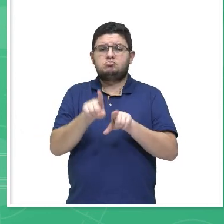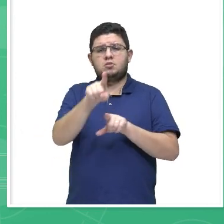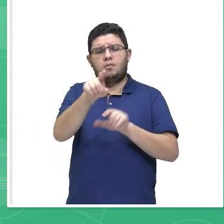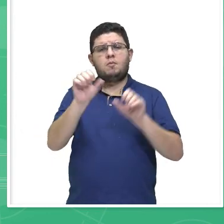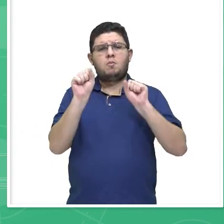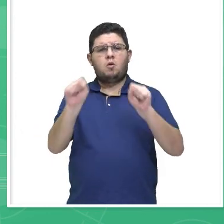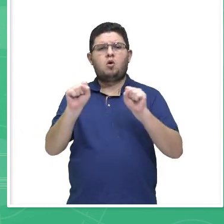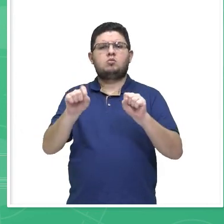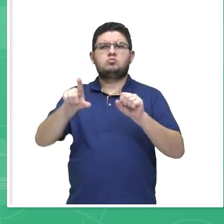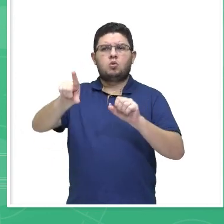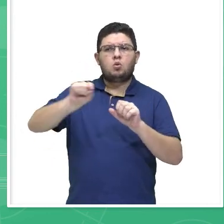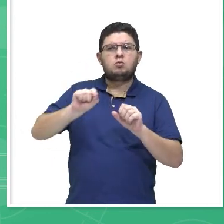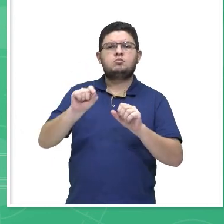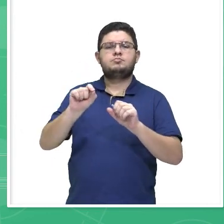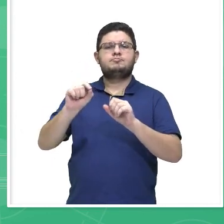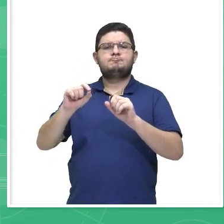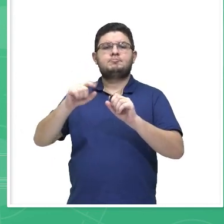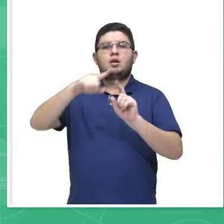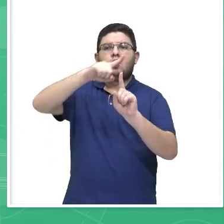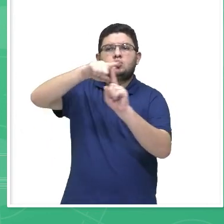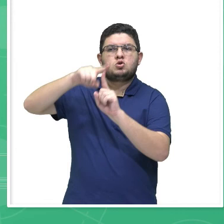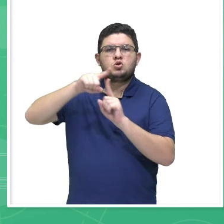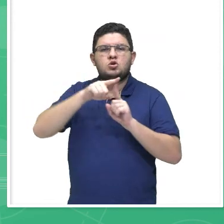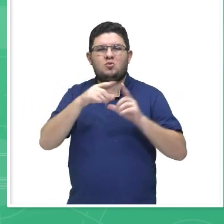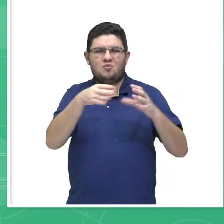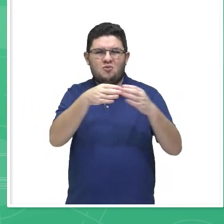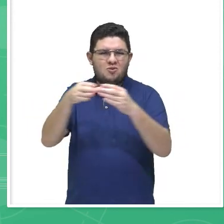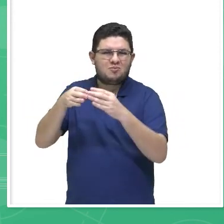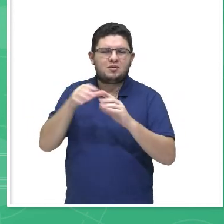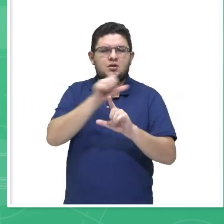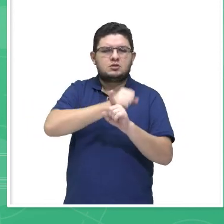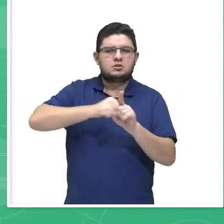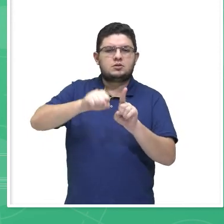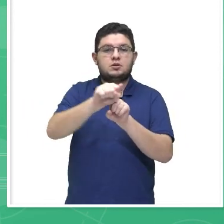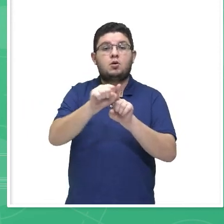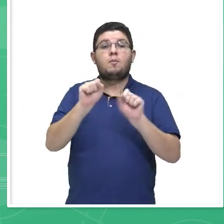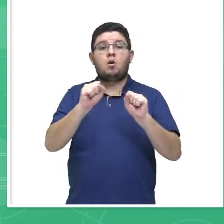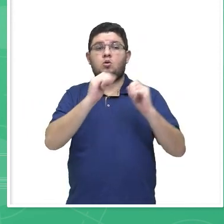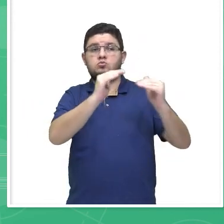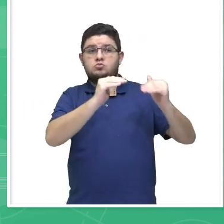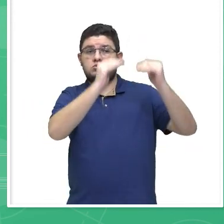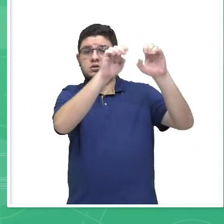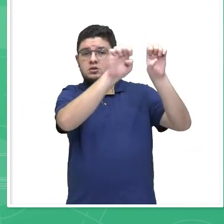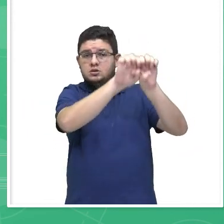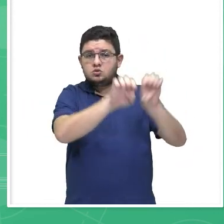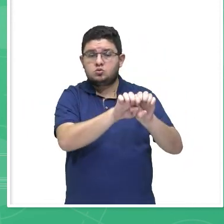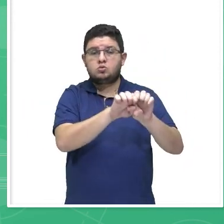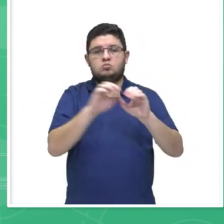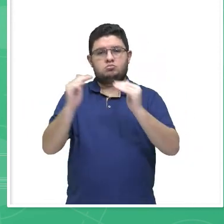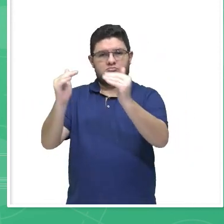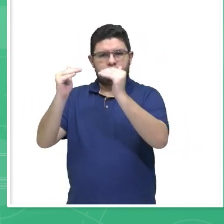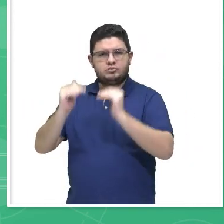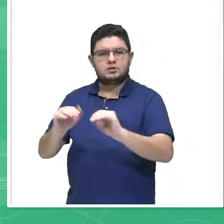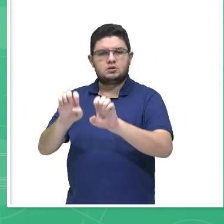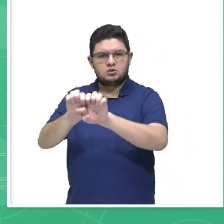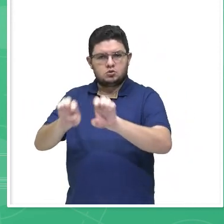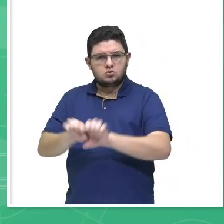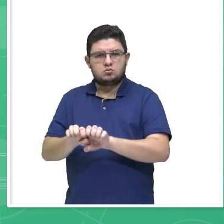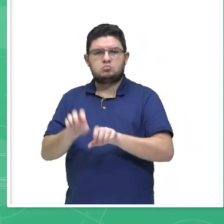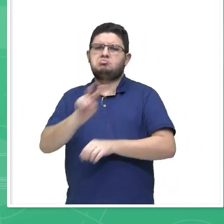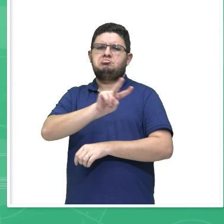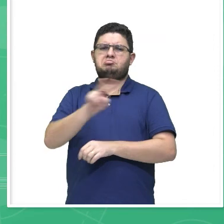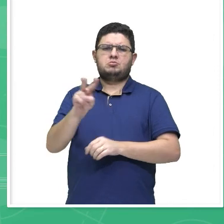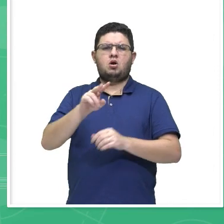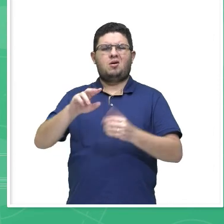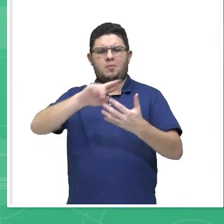classe social, infraestrutura ou superestrutura. Qualquer um deles está